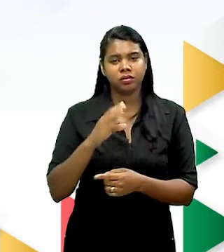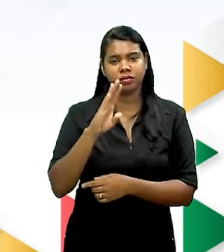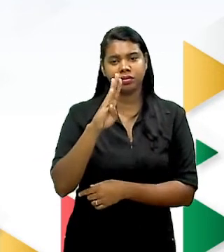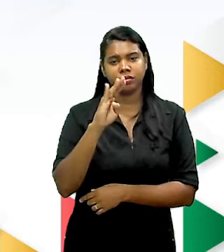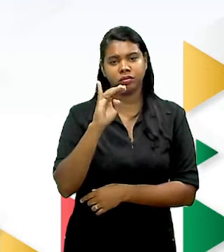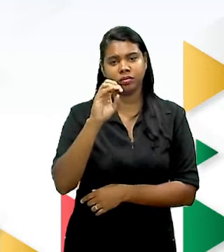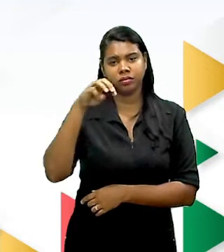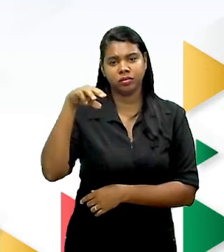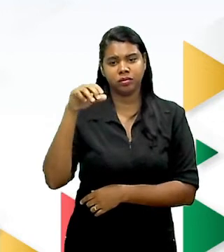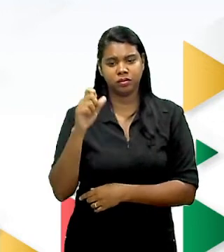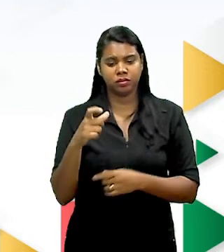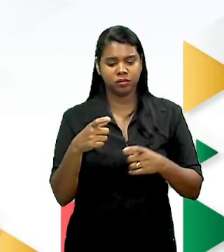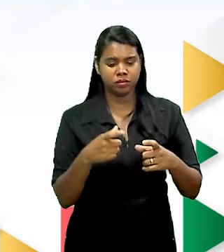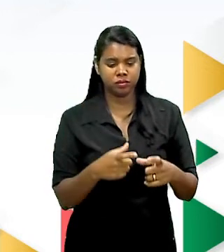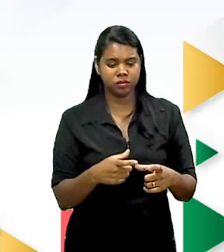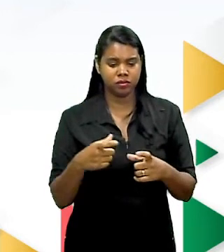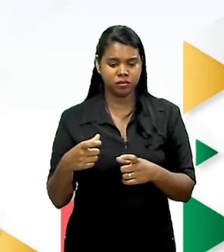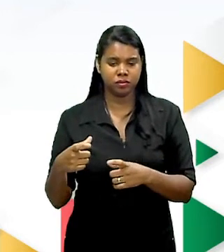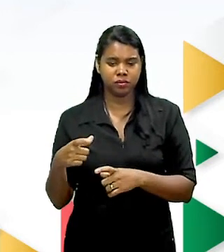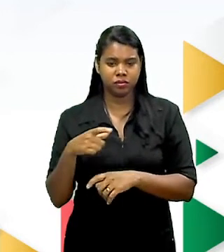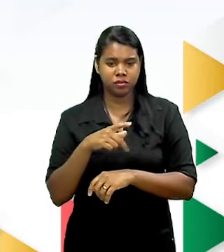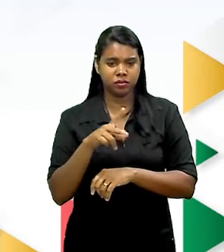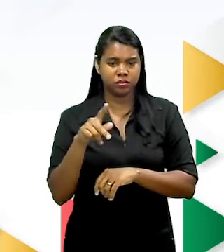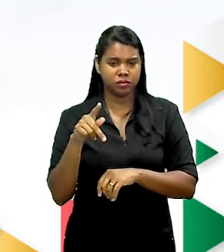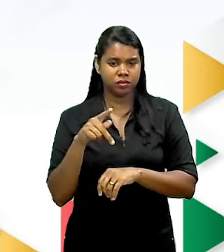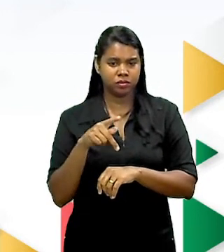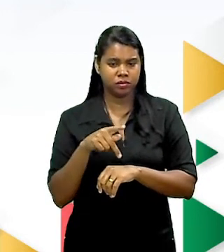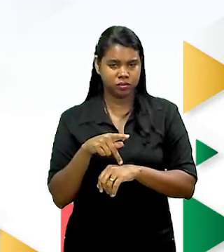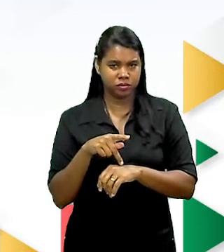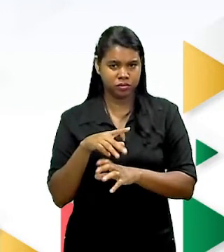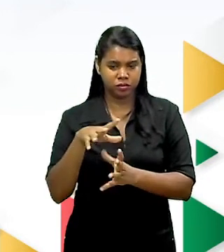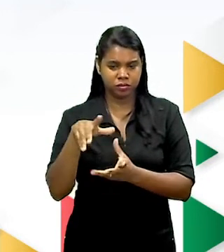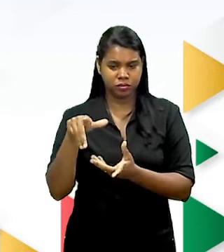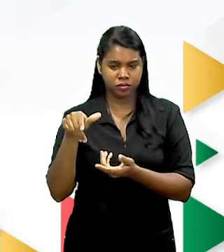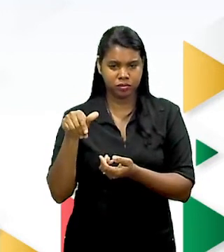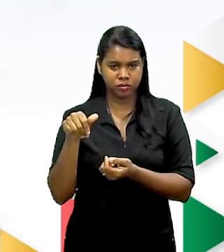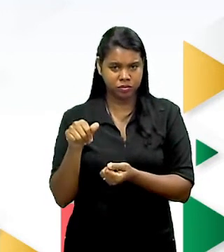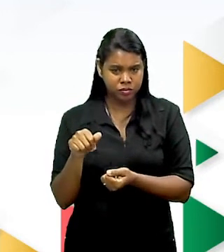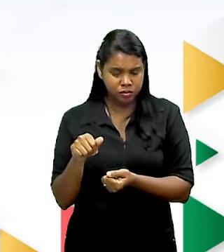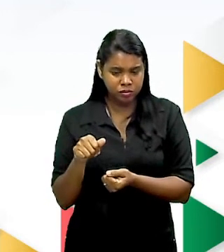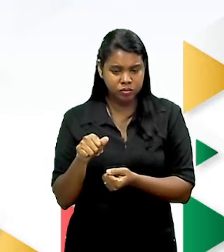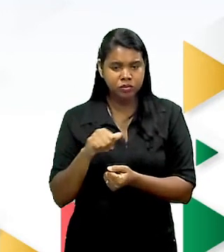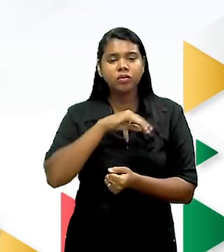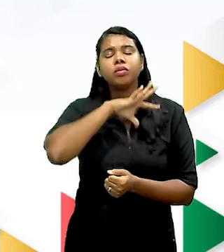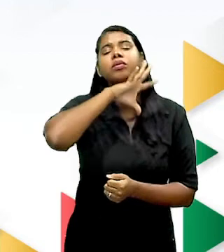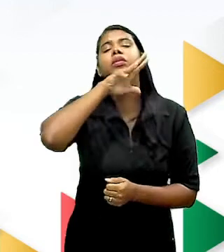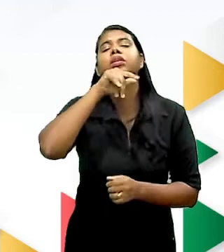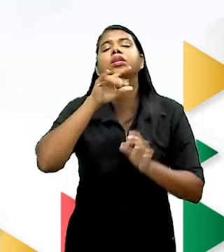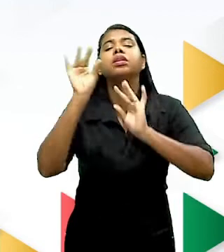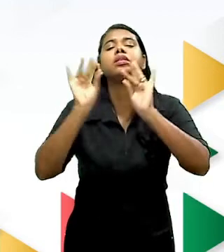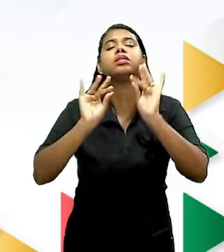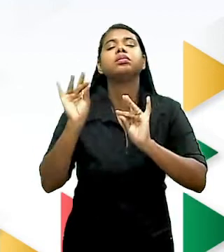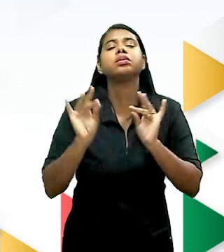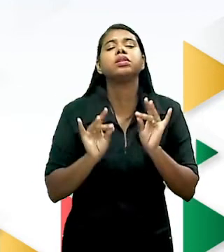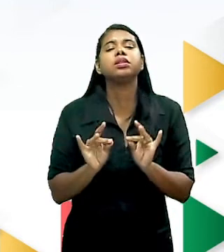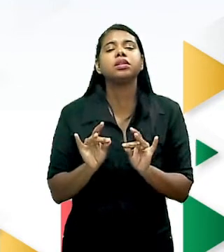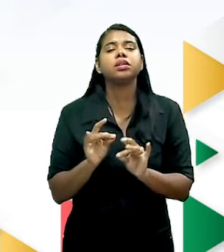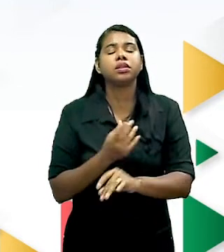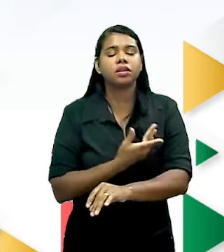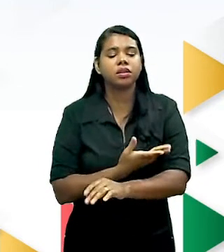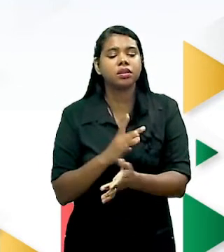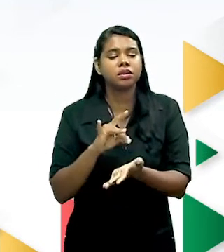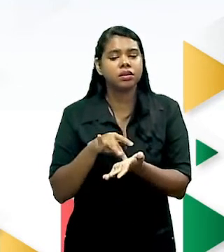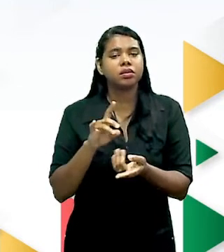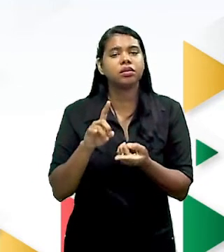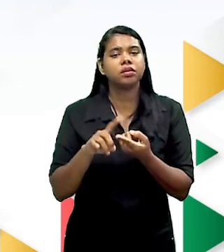pequena região do nosso planeta, vai ter um tipo de animal específico, que é a sua fauna, e um tipo